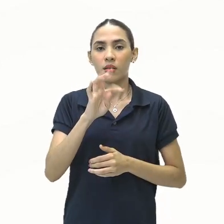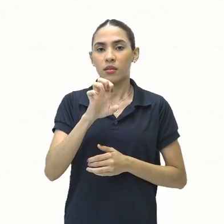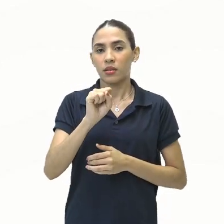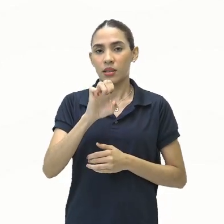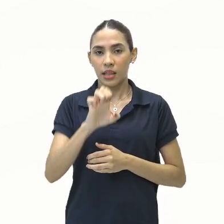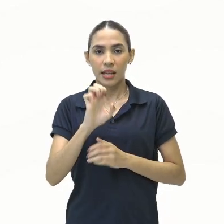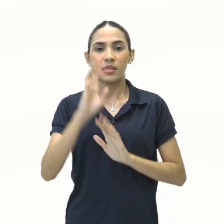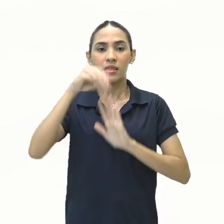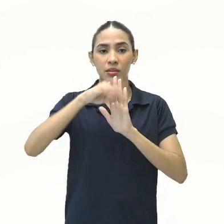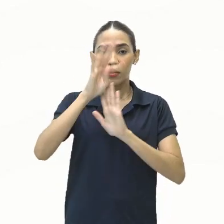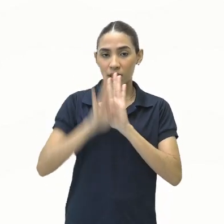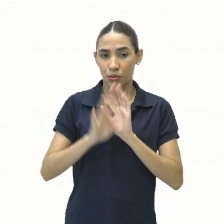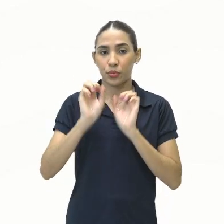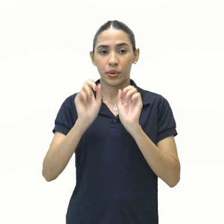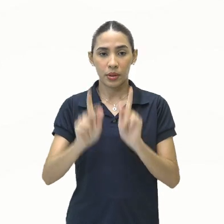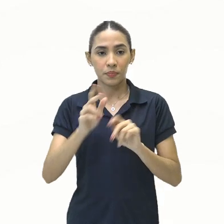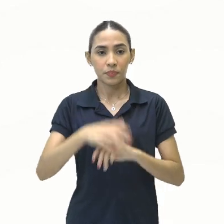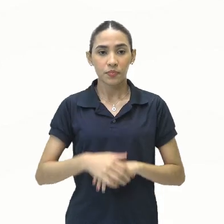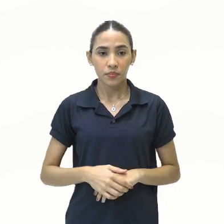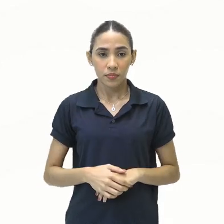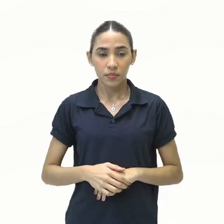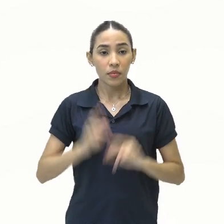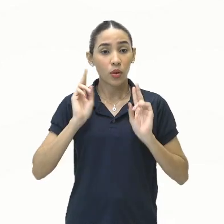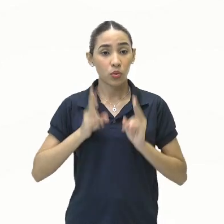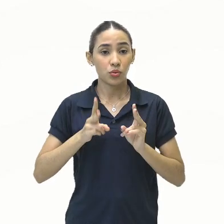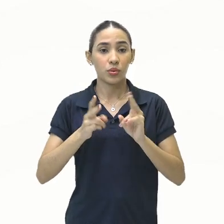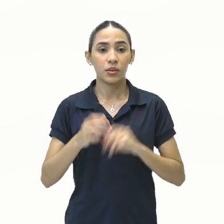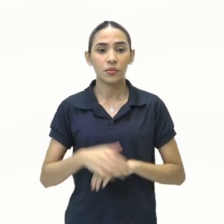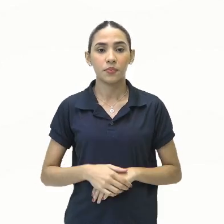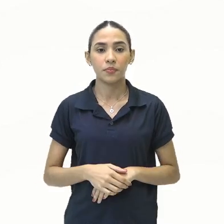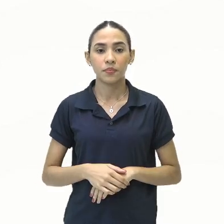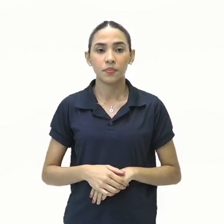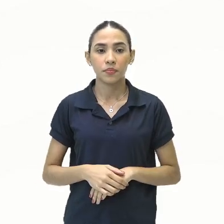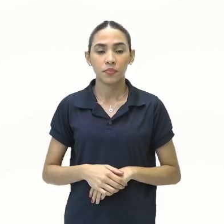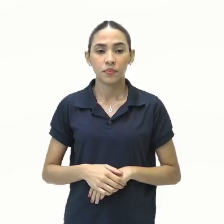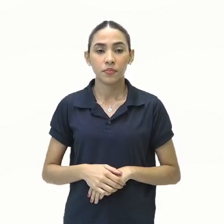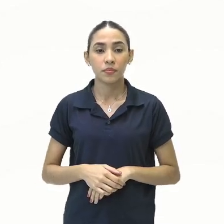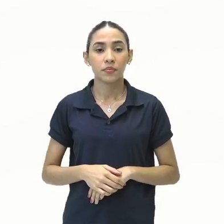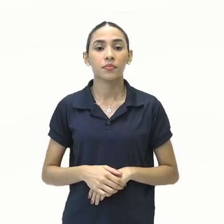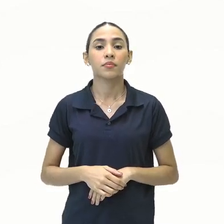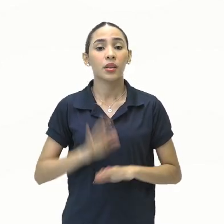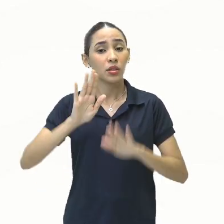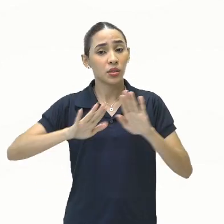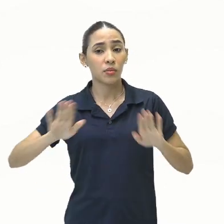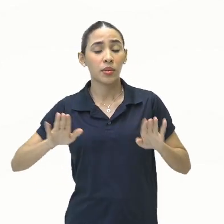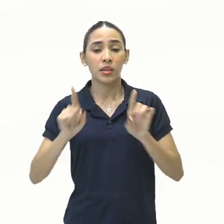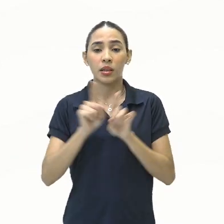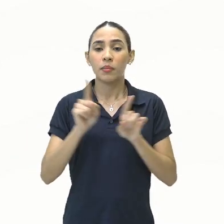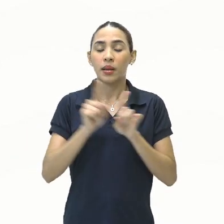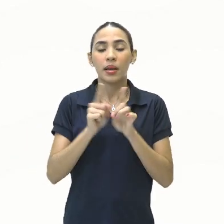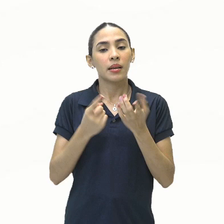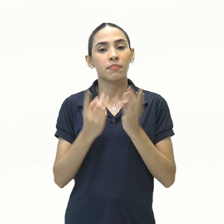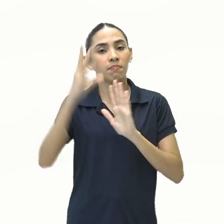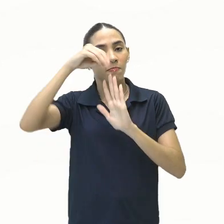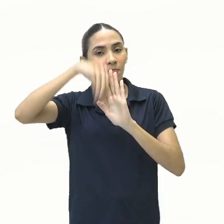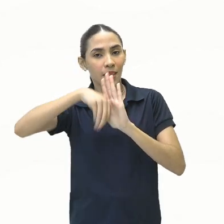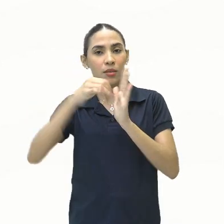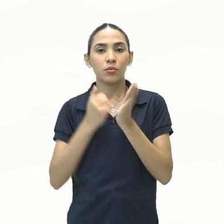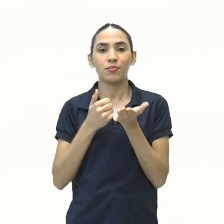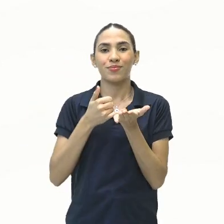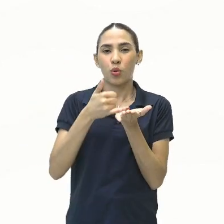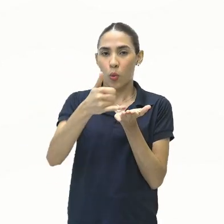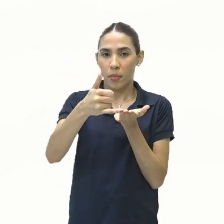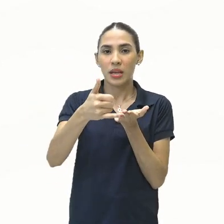esse texto, certo? Continuando, a tese geralmente é apresentada